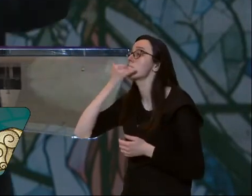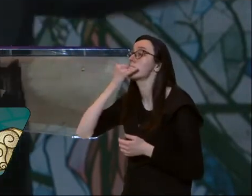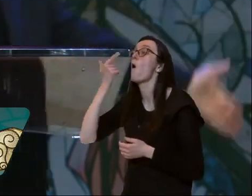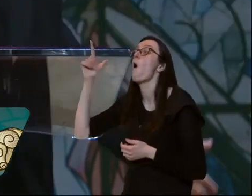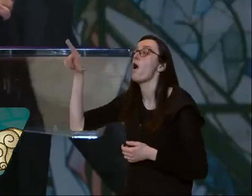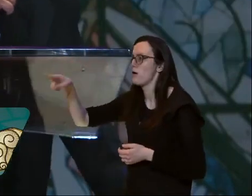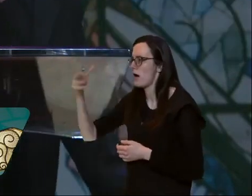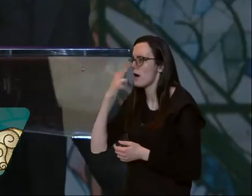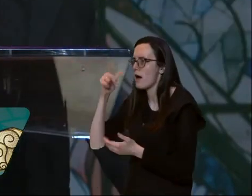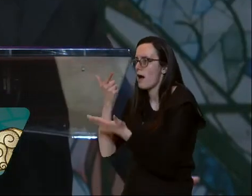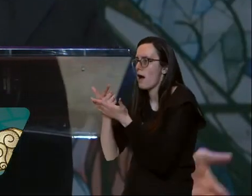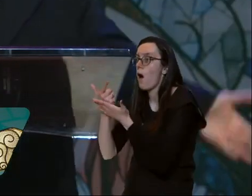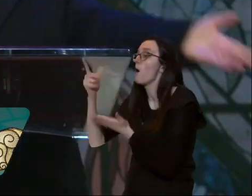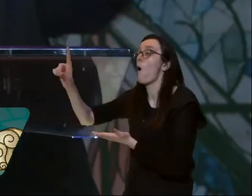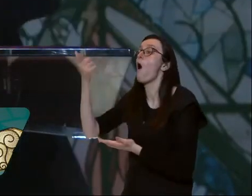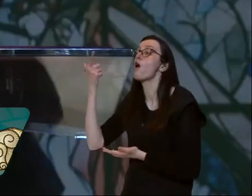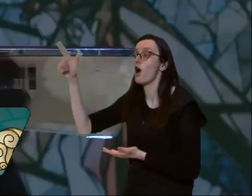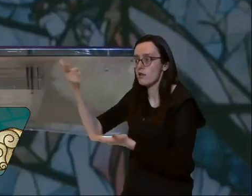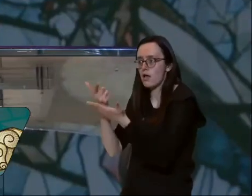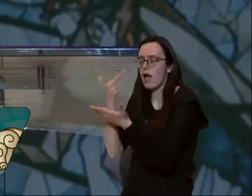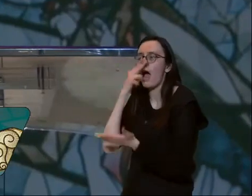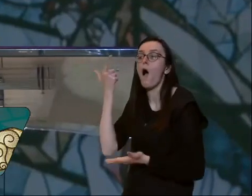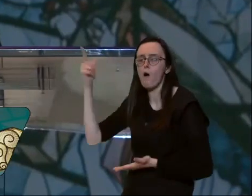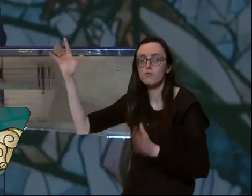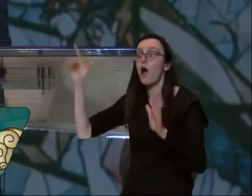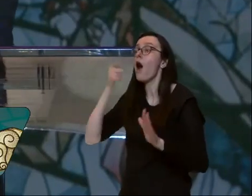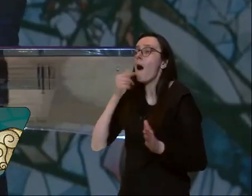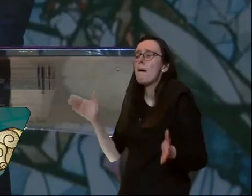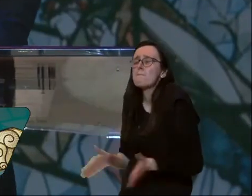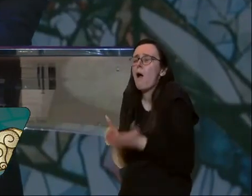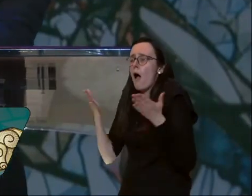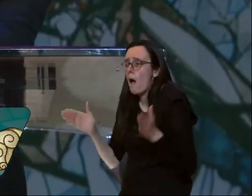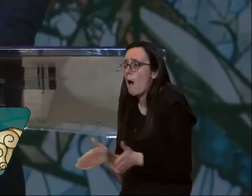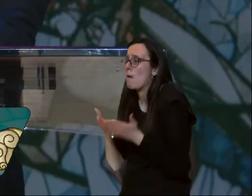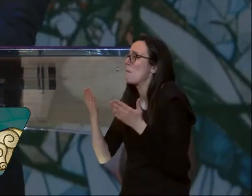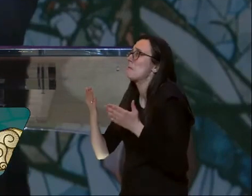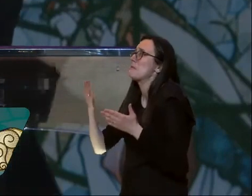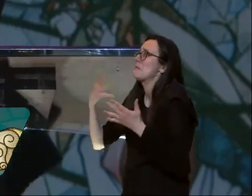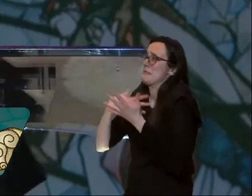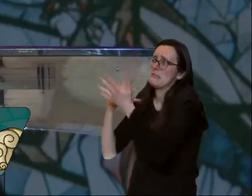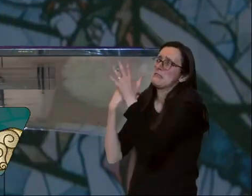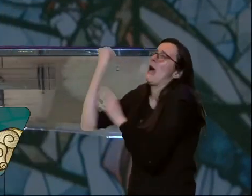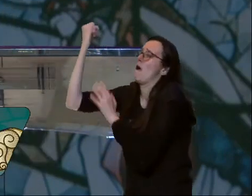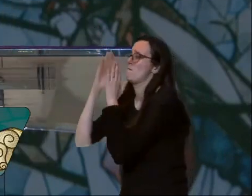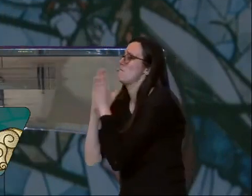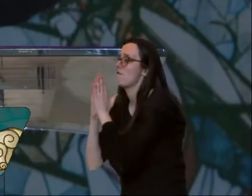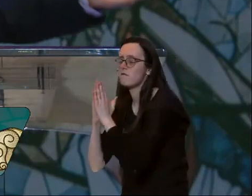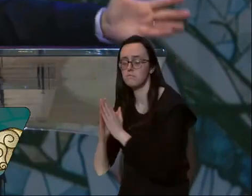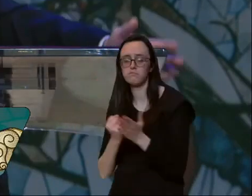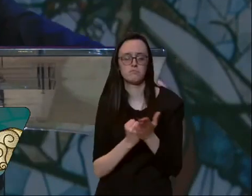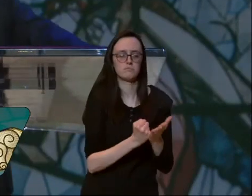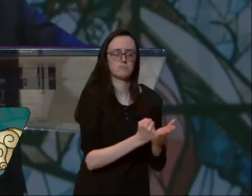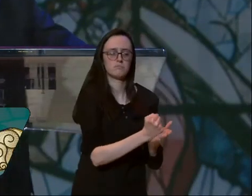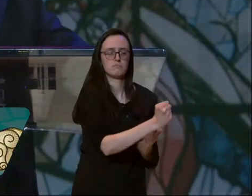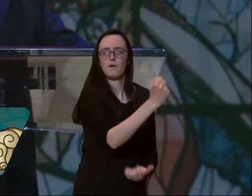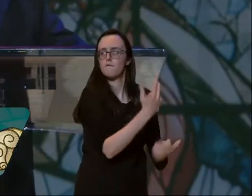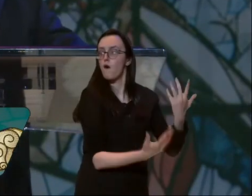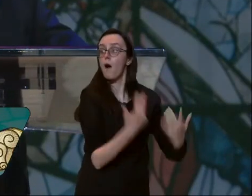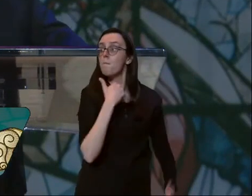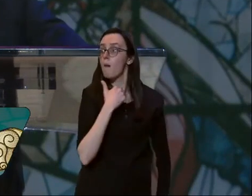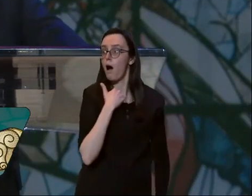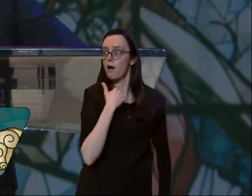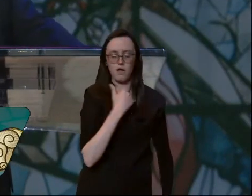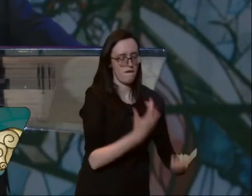Quem está aqui não pode passar para lá, daqui entra aqui não sai mais. Nem quem está aí no inferno também pode